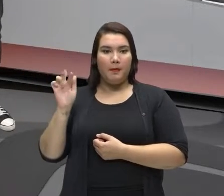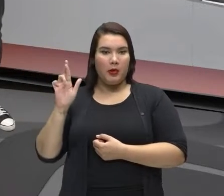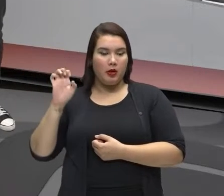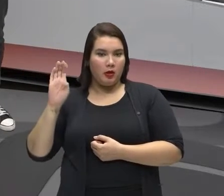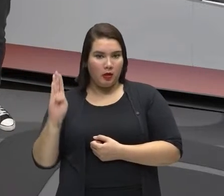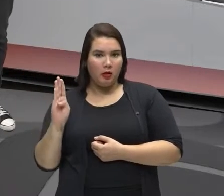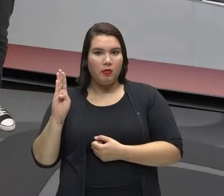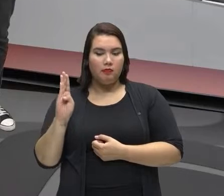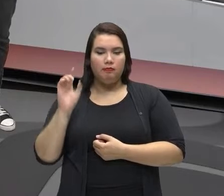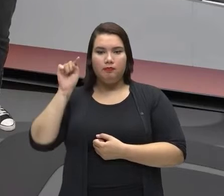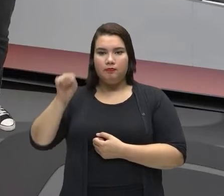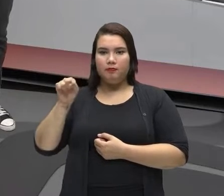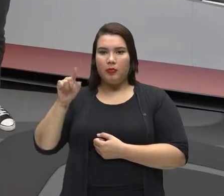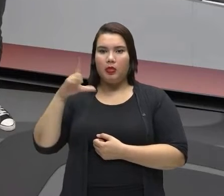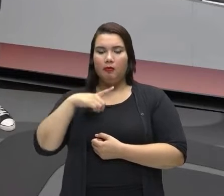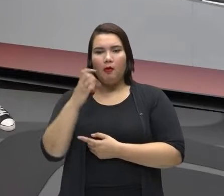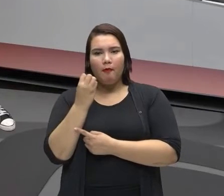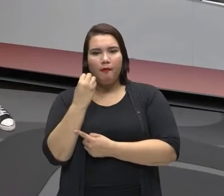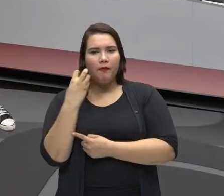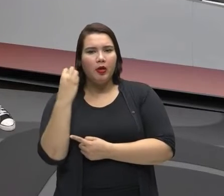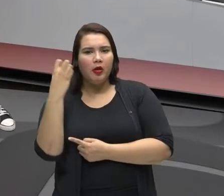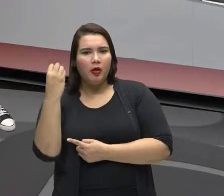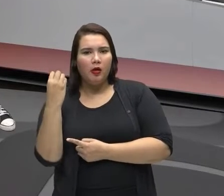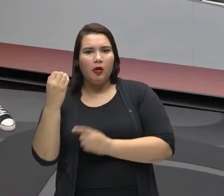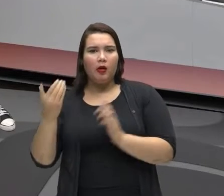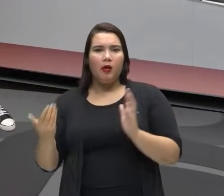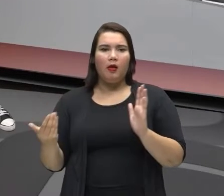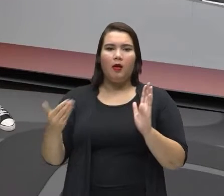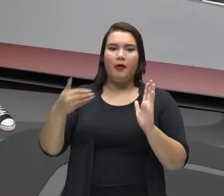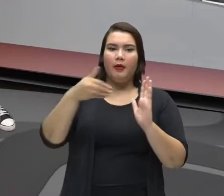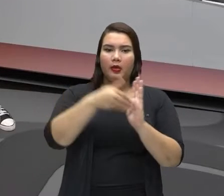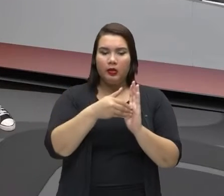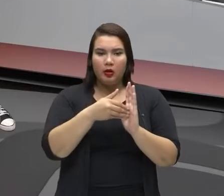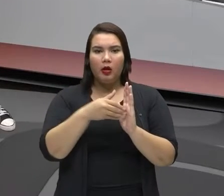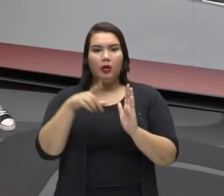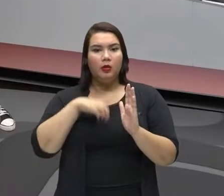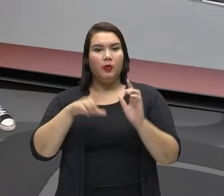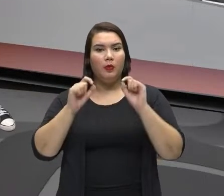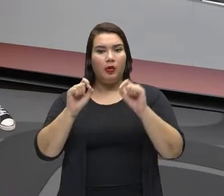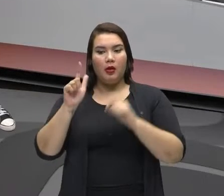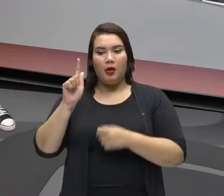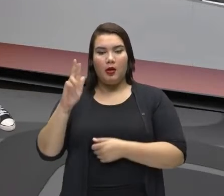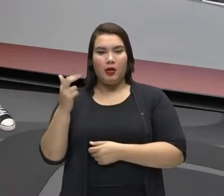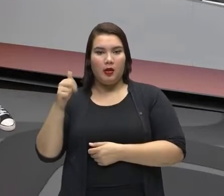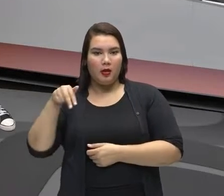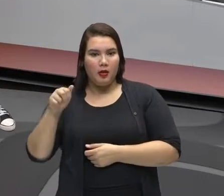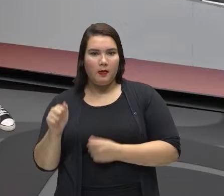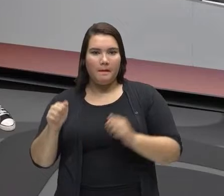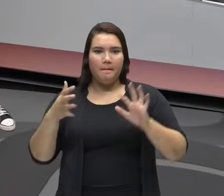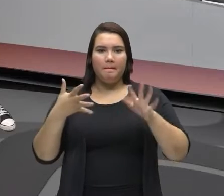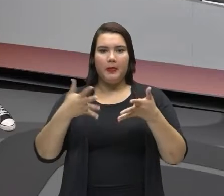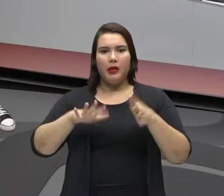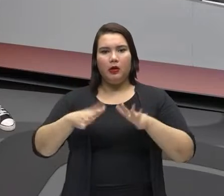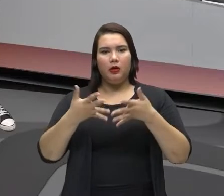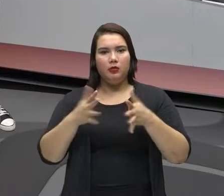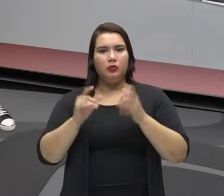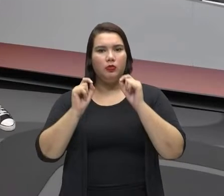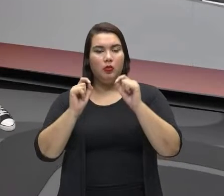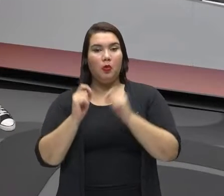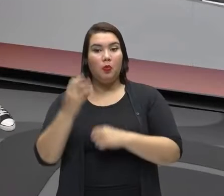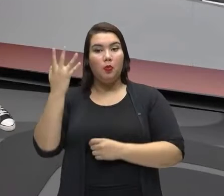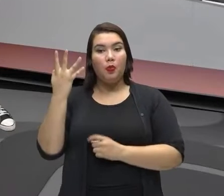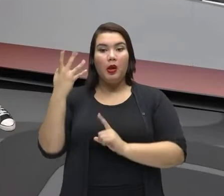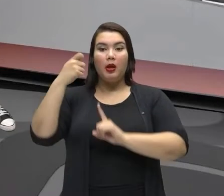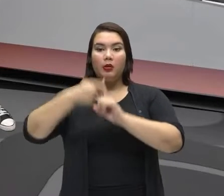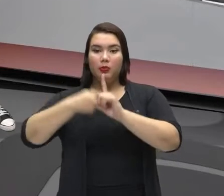de Maghreb até ali o Reino de Gana, ela poderia durar aí há mais ou menos 4